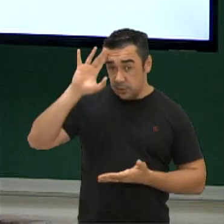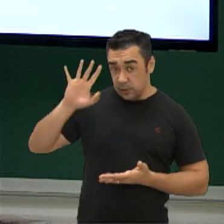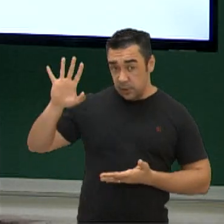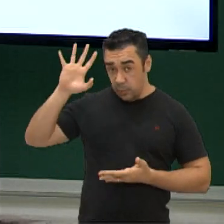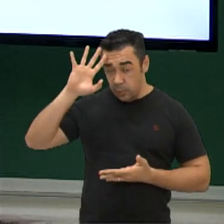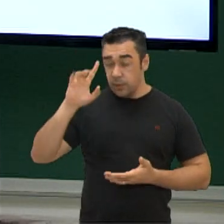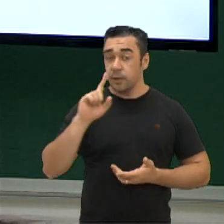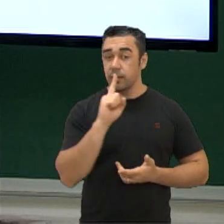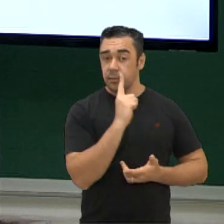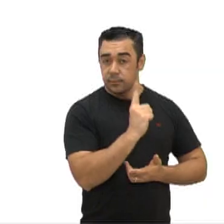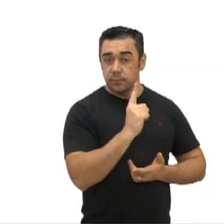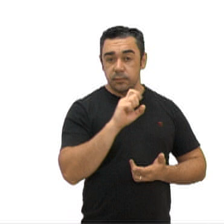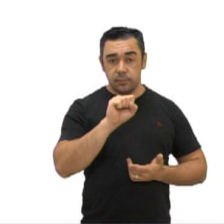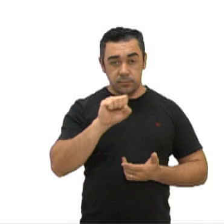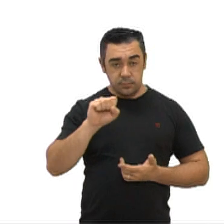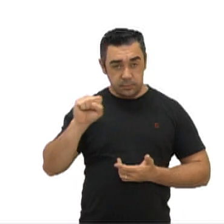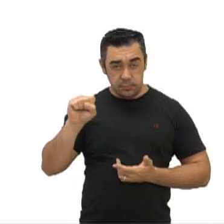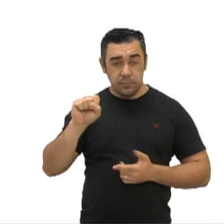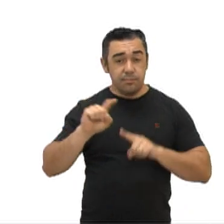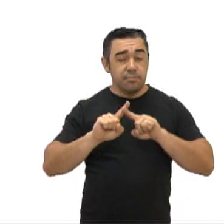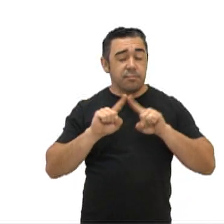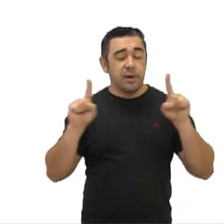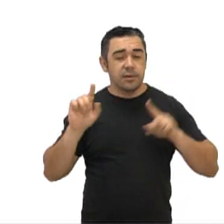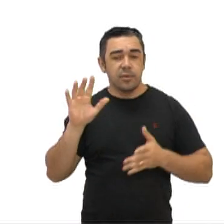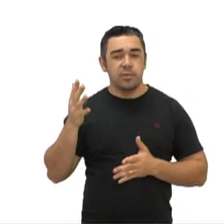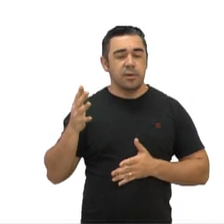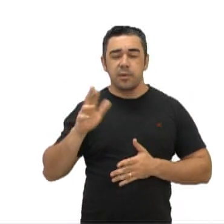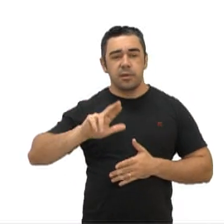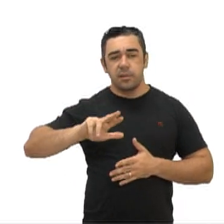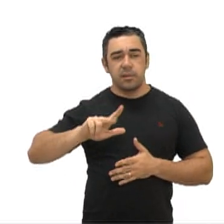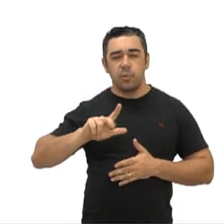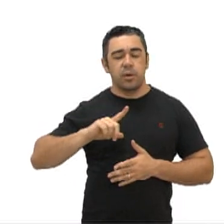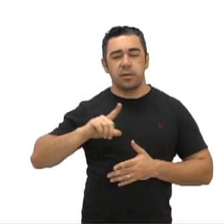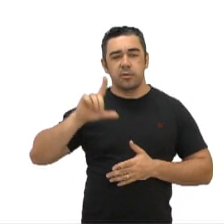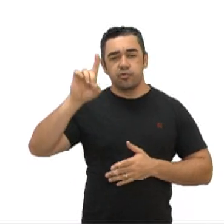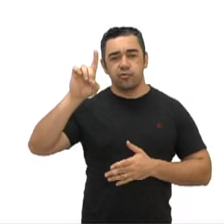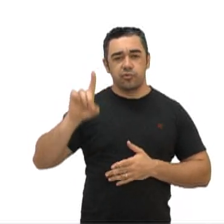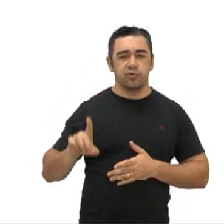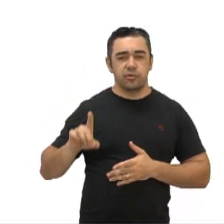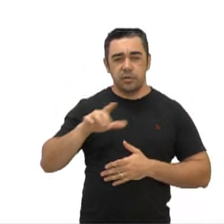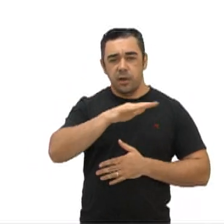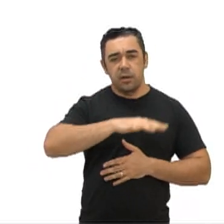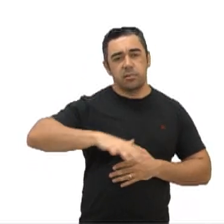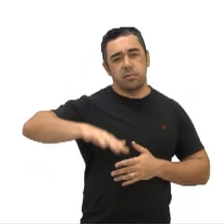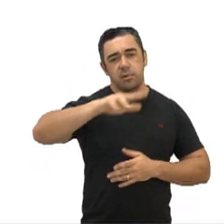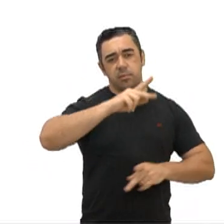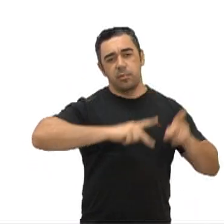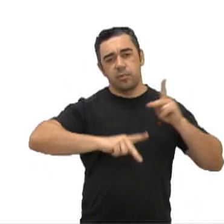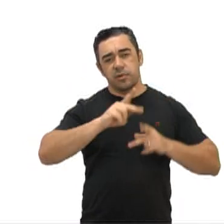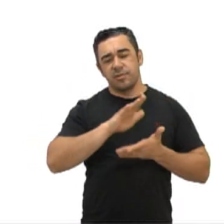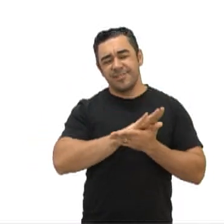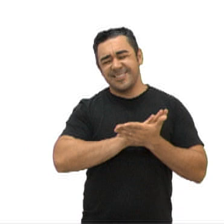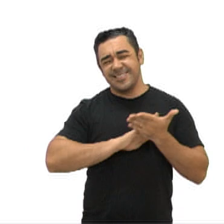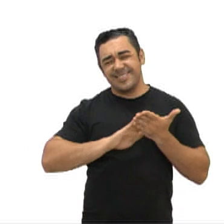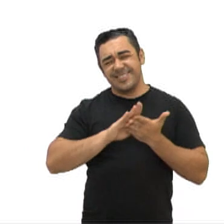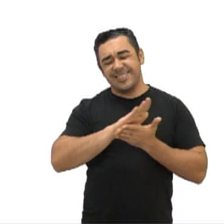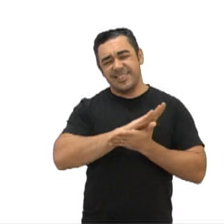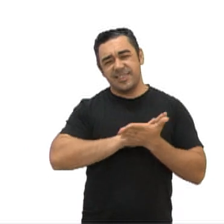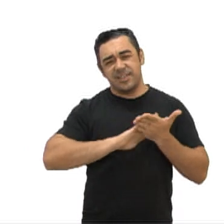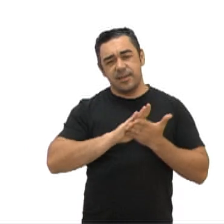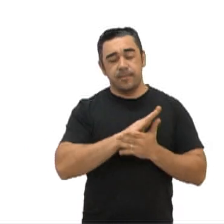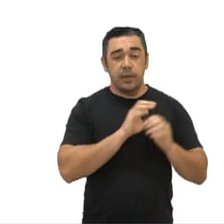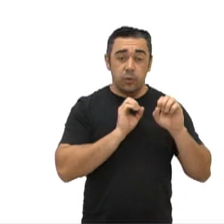em 1888. Porém, não foi garantido a essa população o acesso